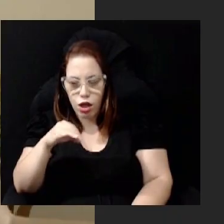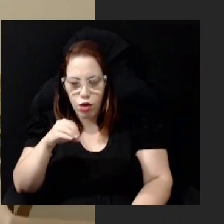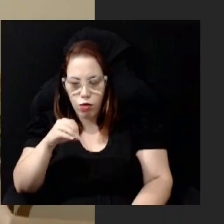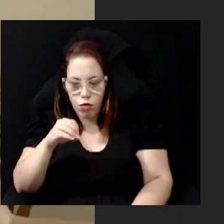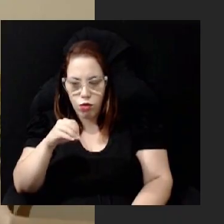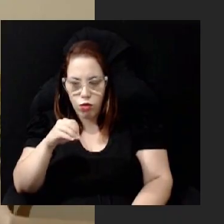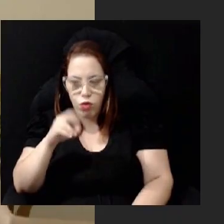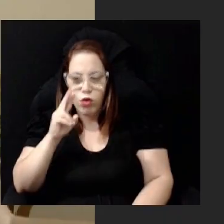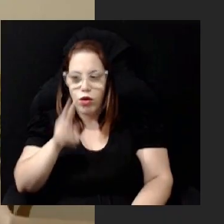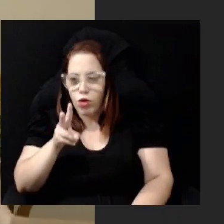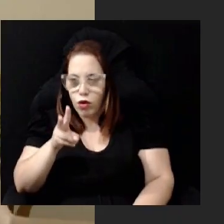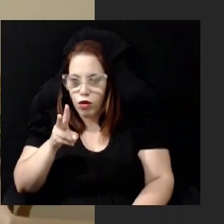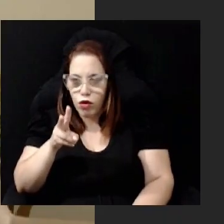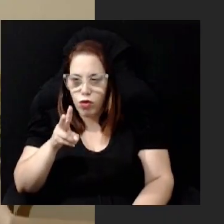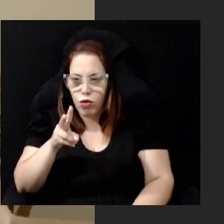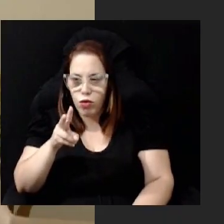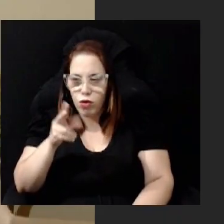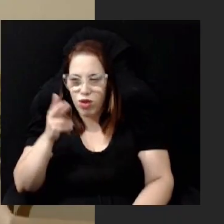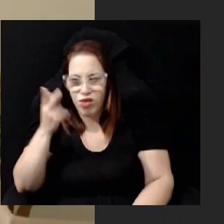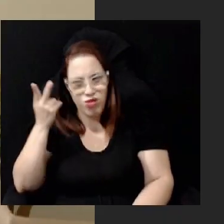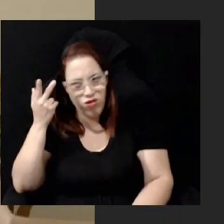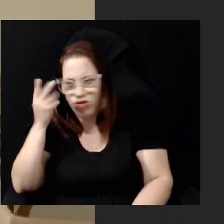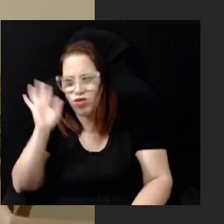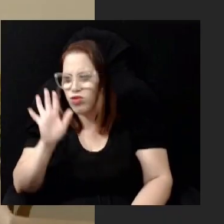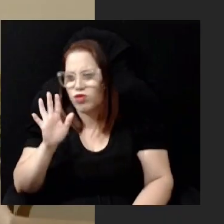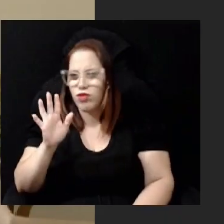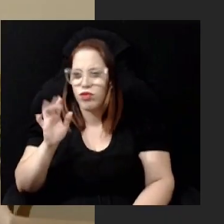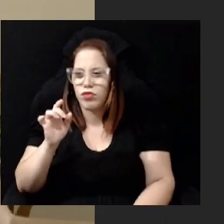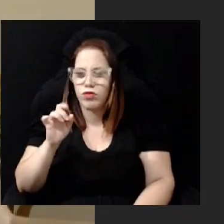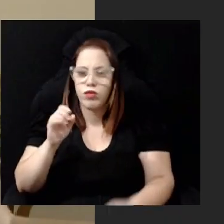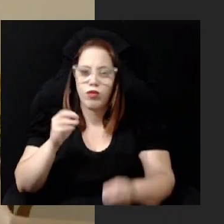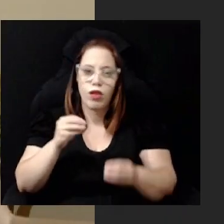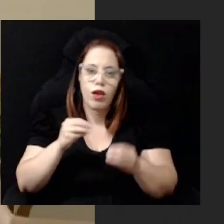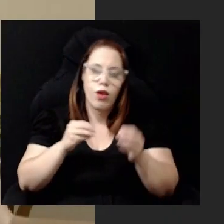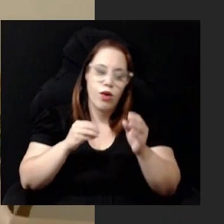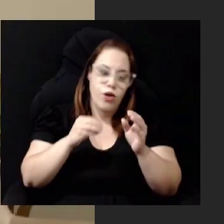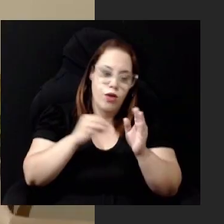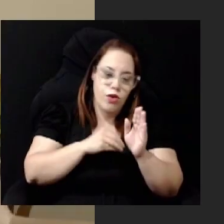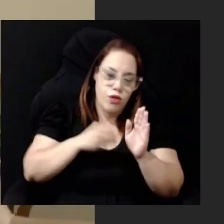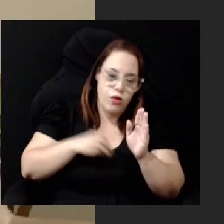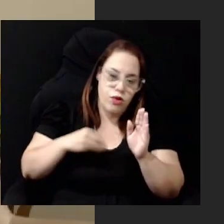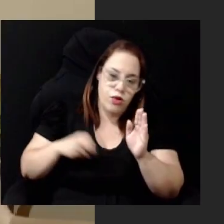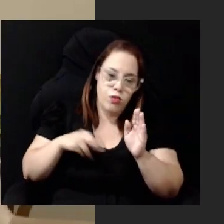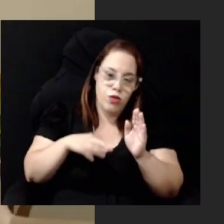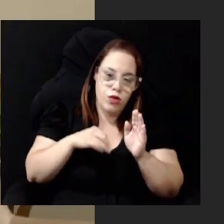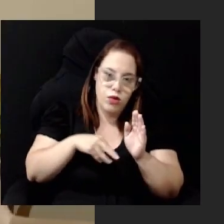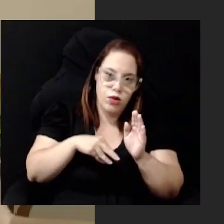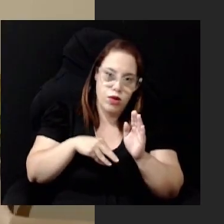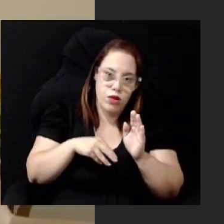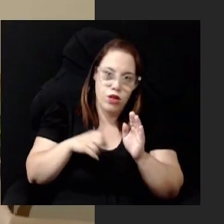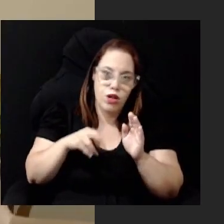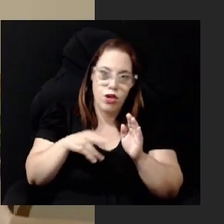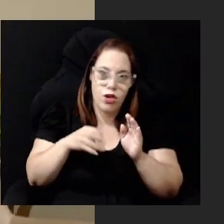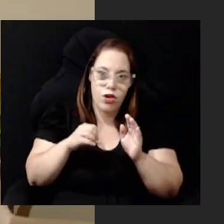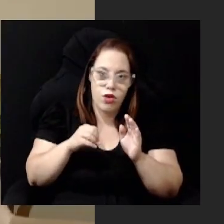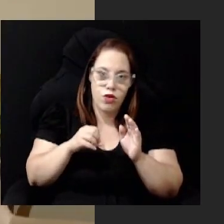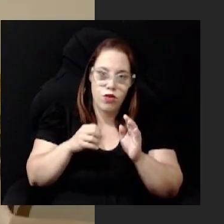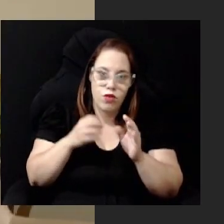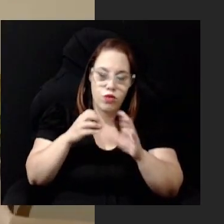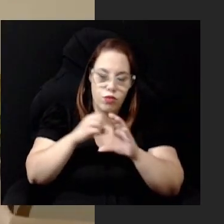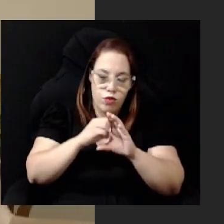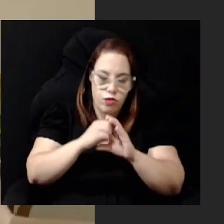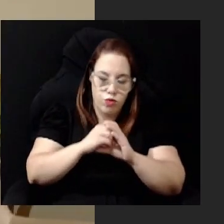relativamente frequentes. Não é incomum, quando você faz um exame de imagem, encontrar alguma dessas lesões. As